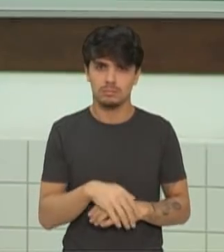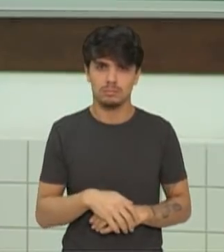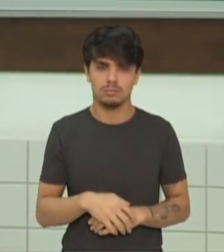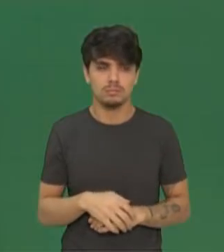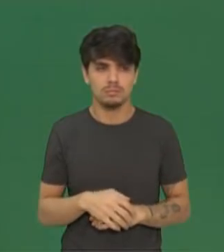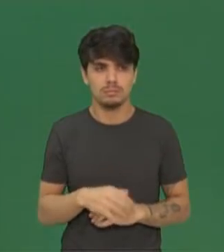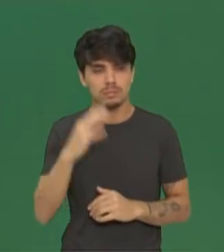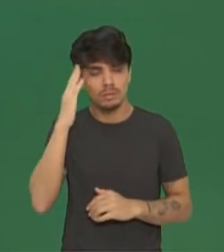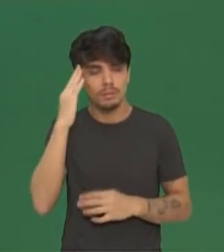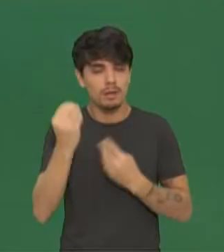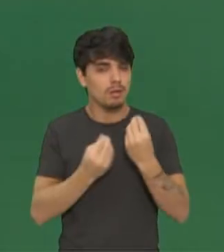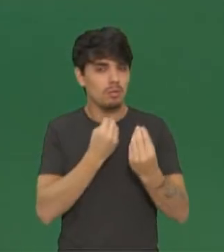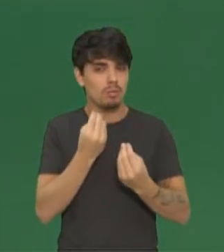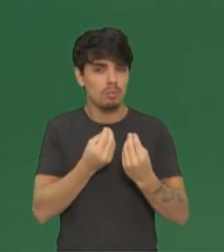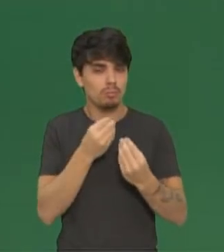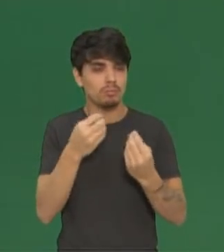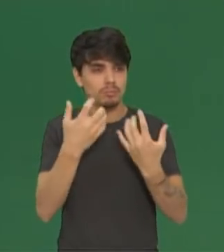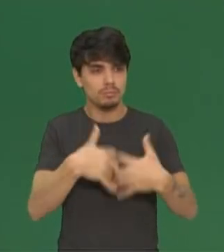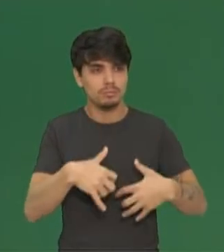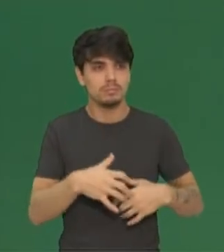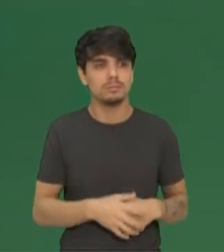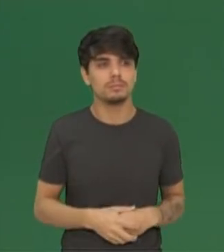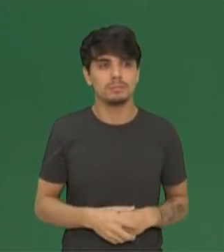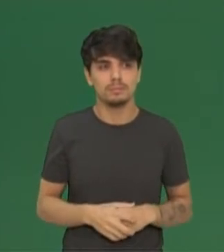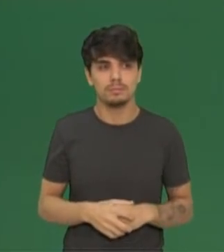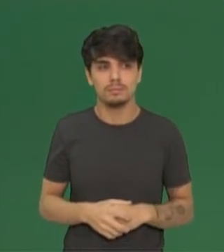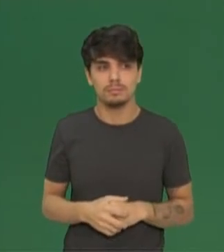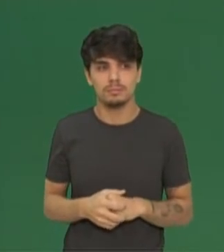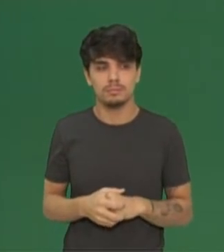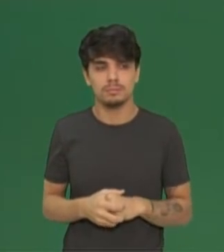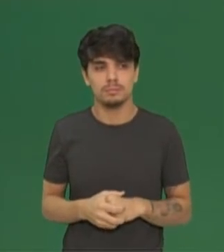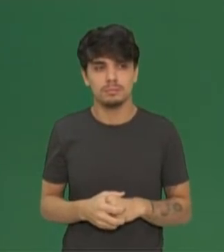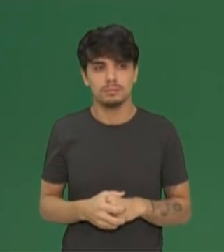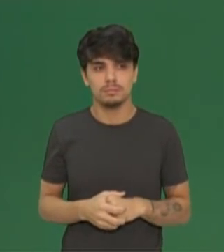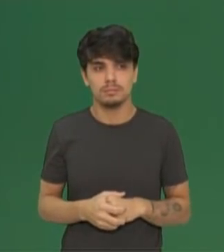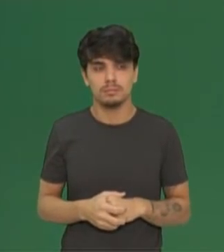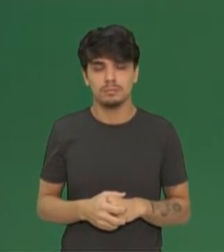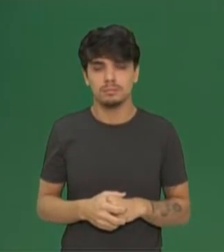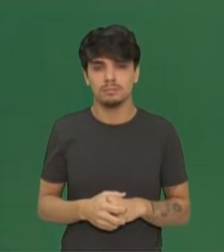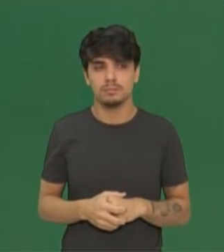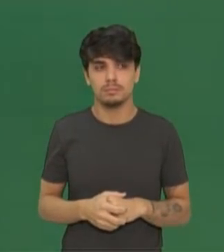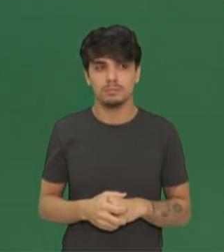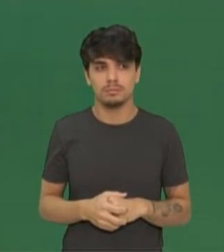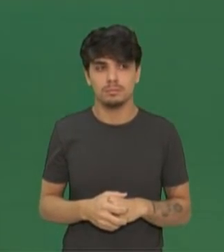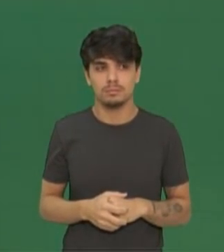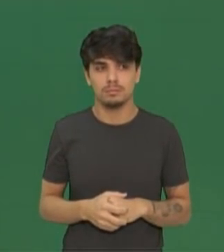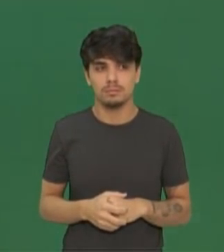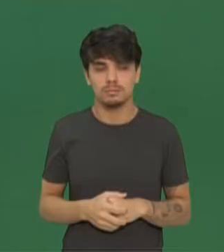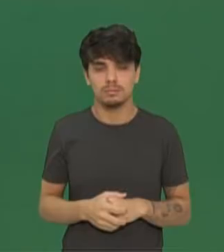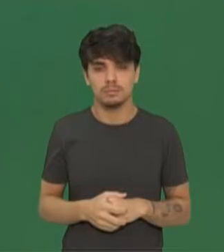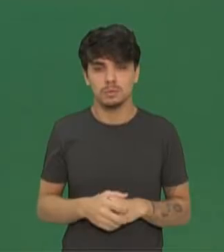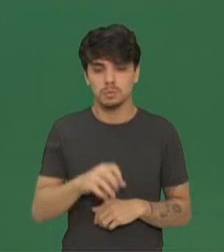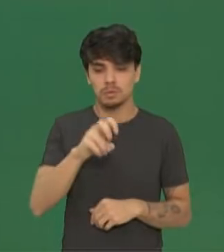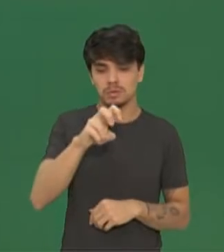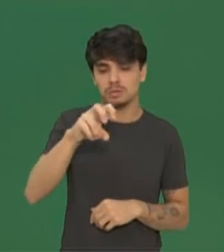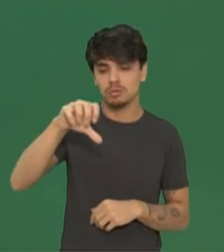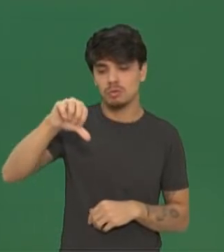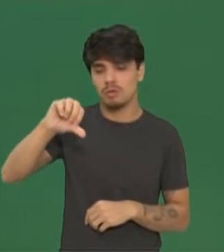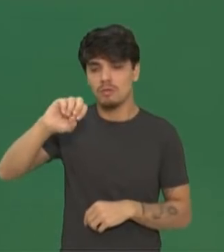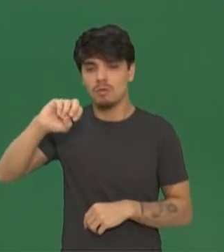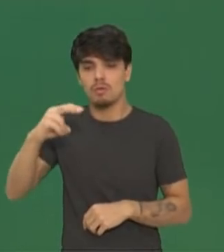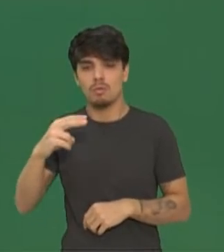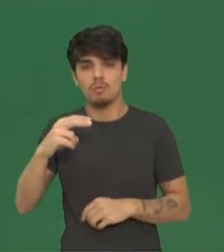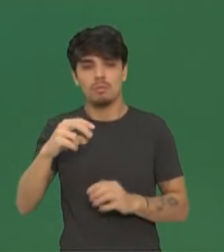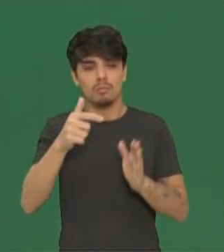9 qualquer? Se vocês forem fazer os múltiplos de 5 e os múltiplos de 9, ou fazer naquela